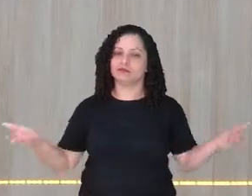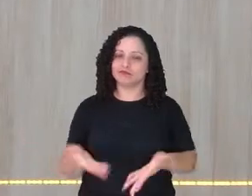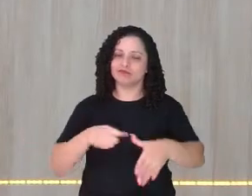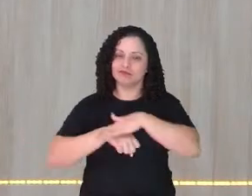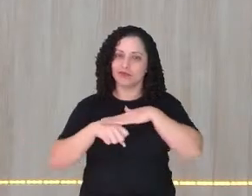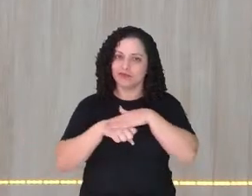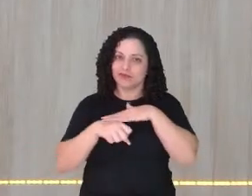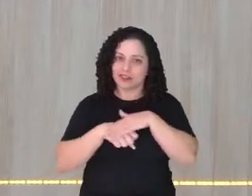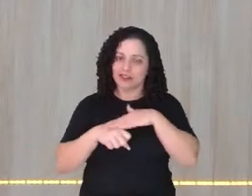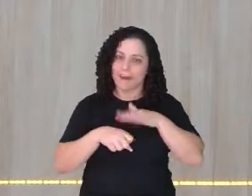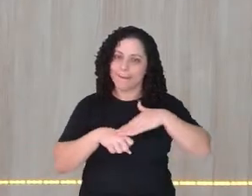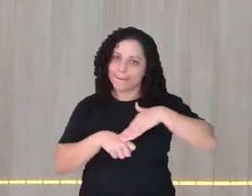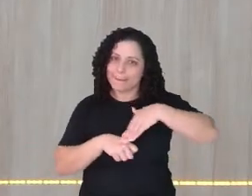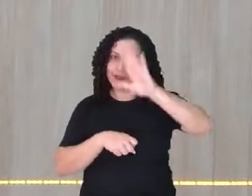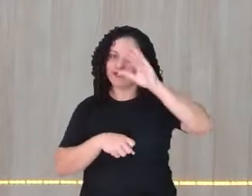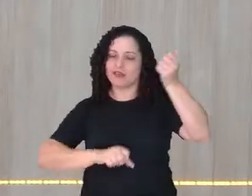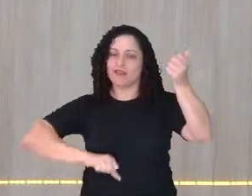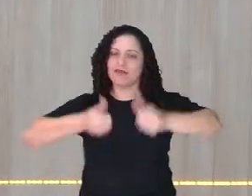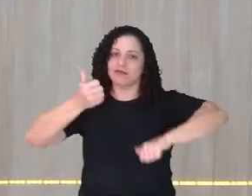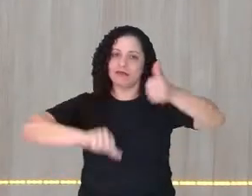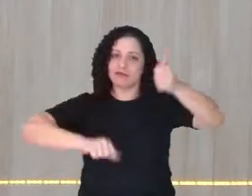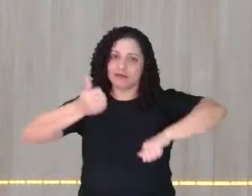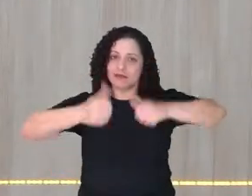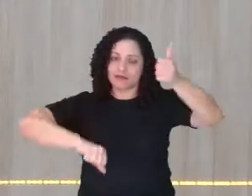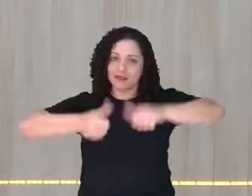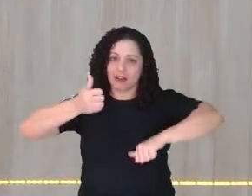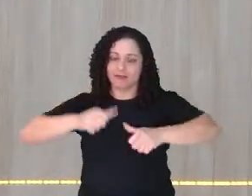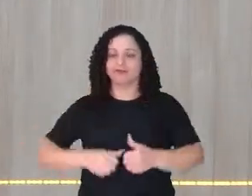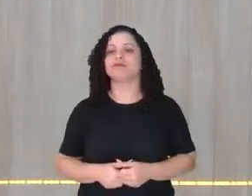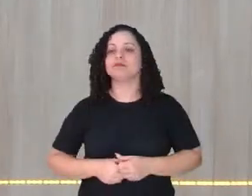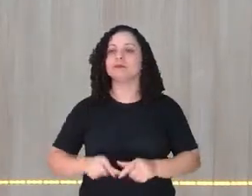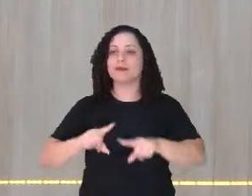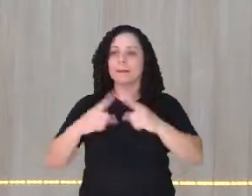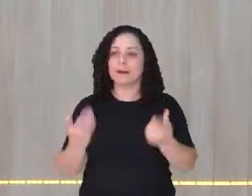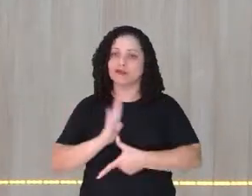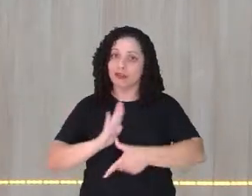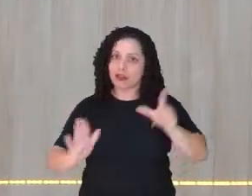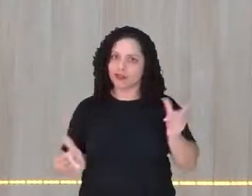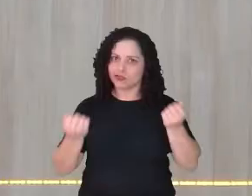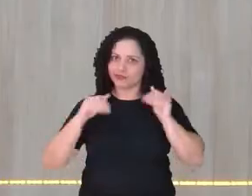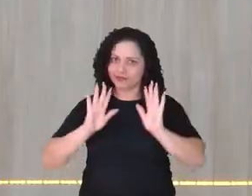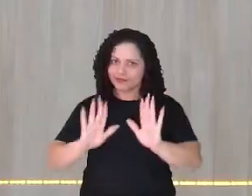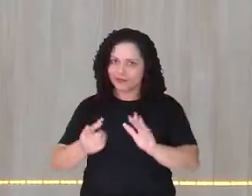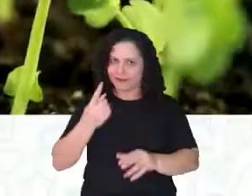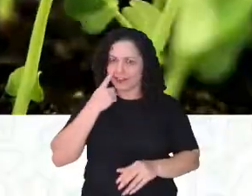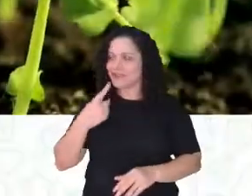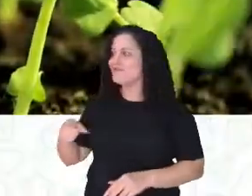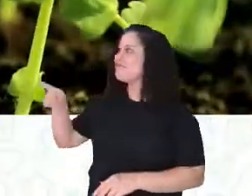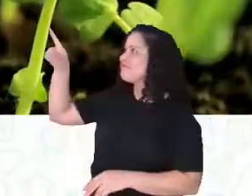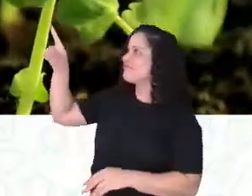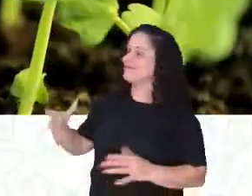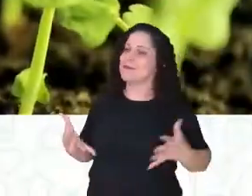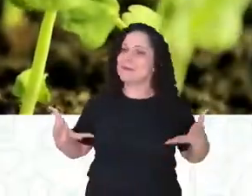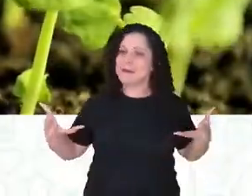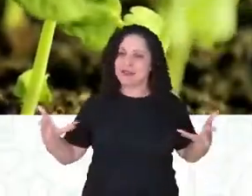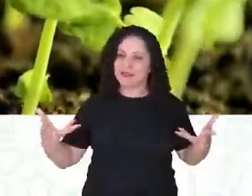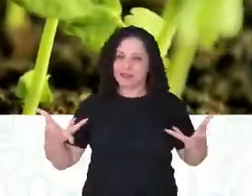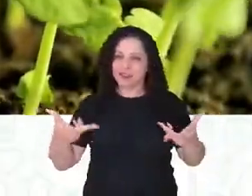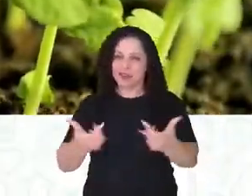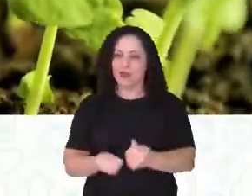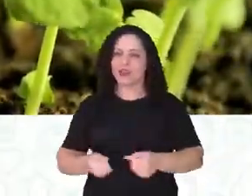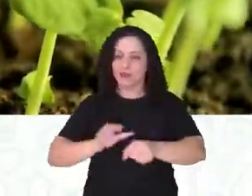pouquinho mais e analisar, né? E antes de tudo, vejam aí essa imagem maravilhosa, né, de